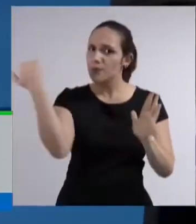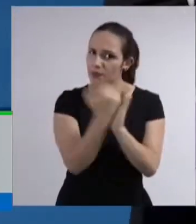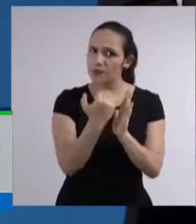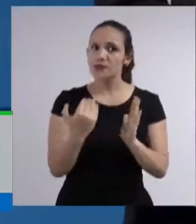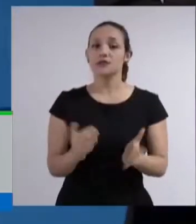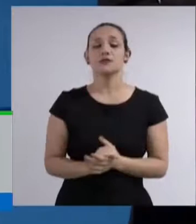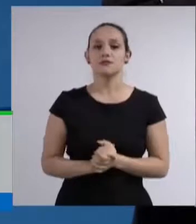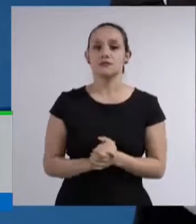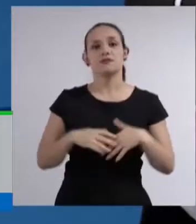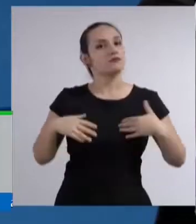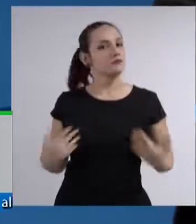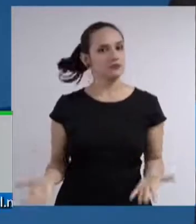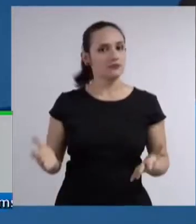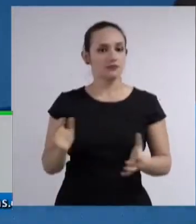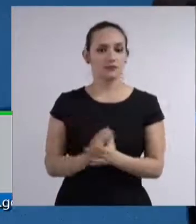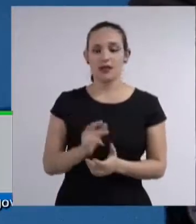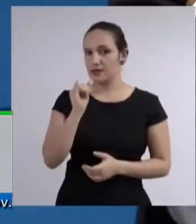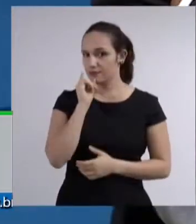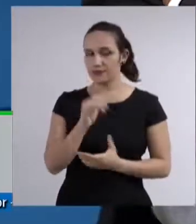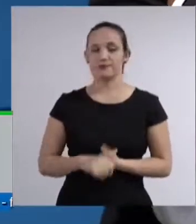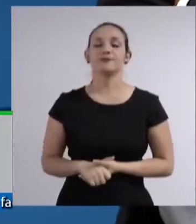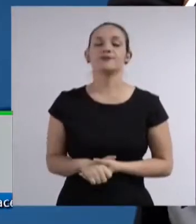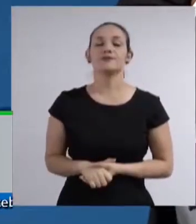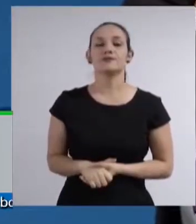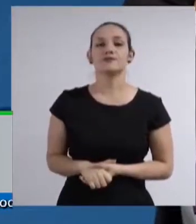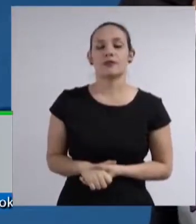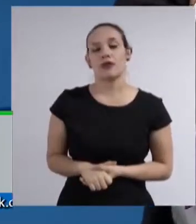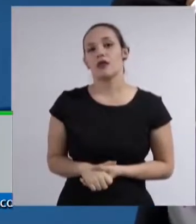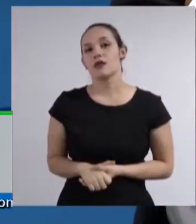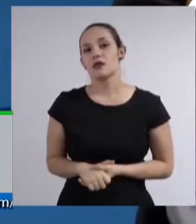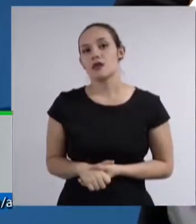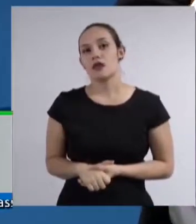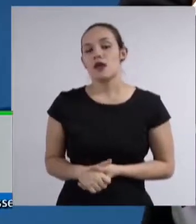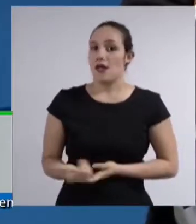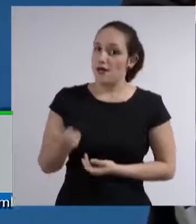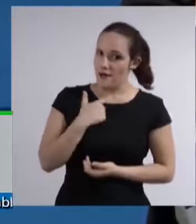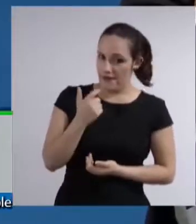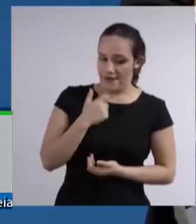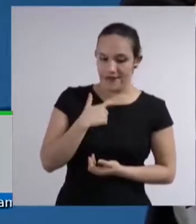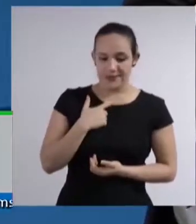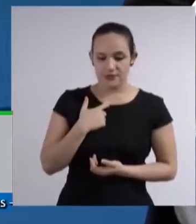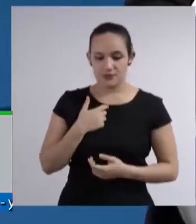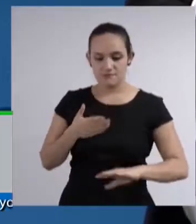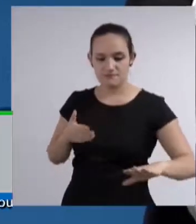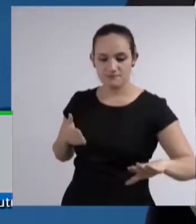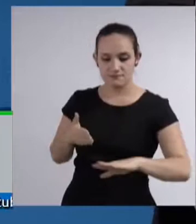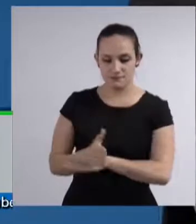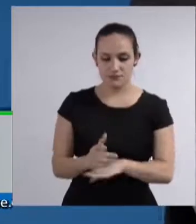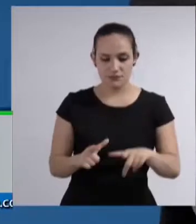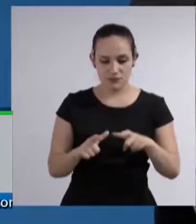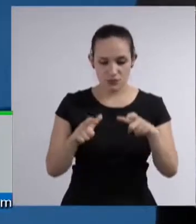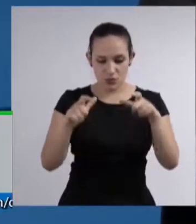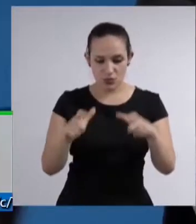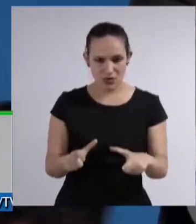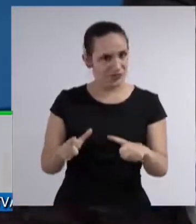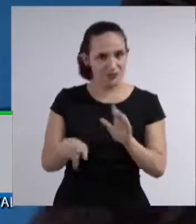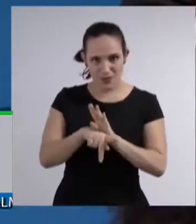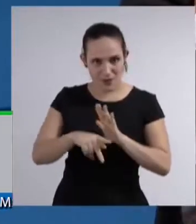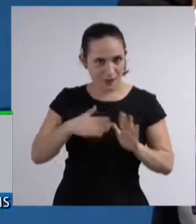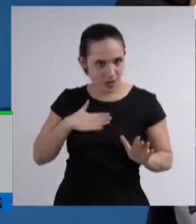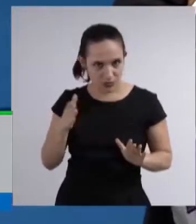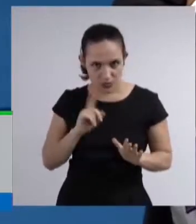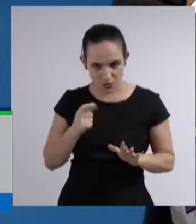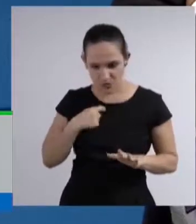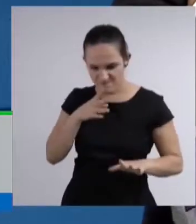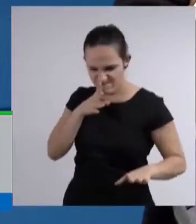cumprida. Ora, se eu estou numa área invadida, se houve lá